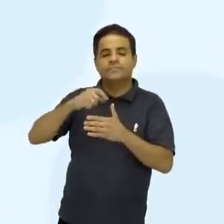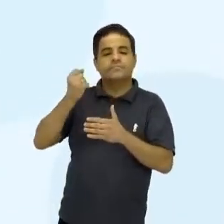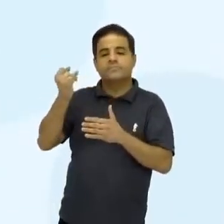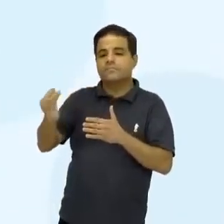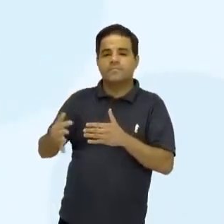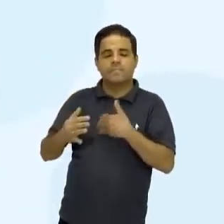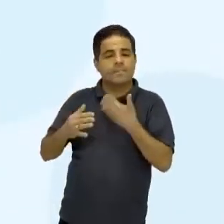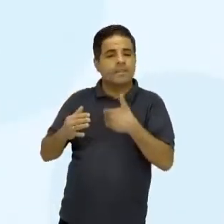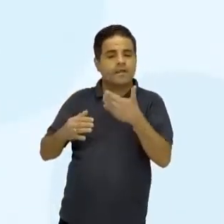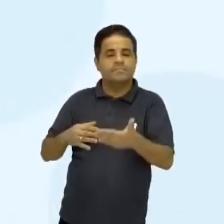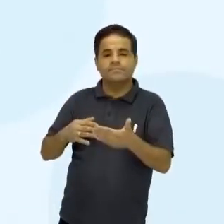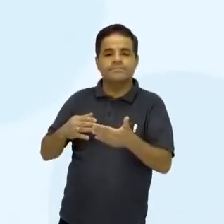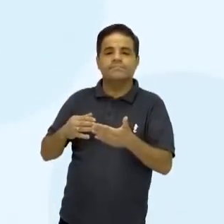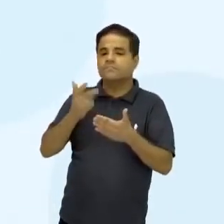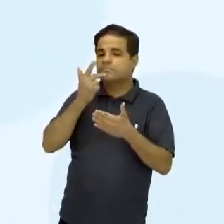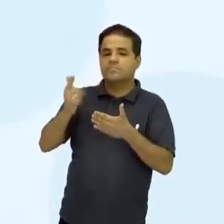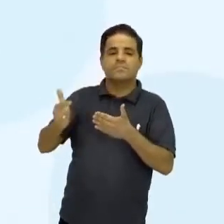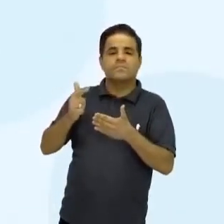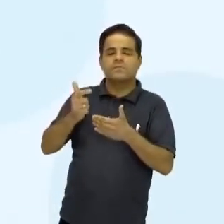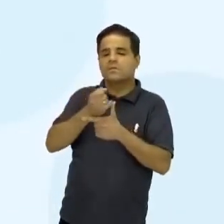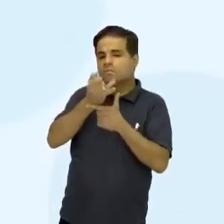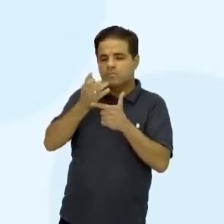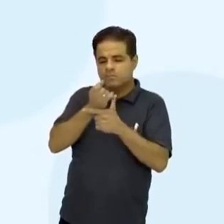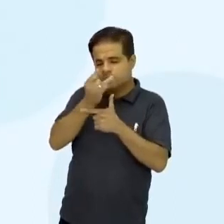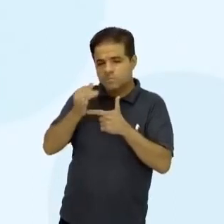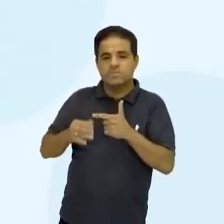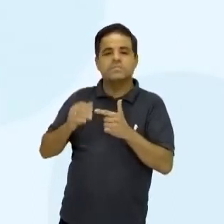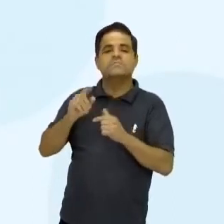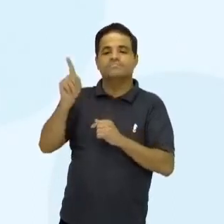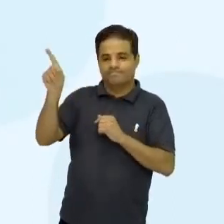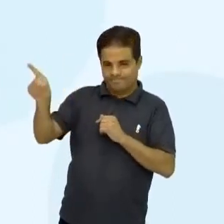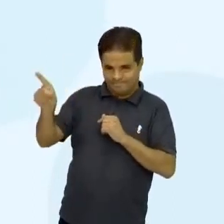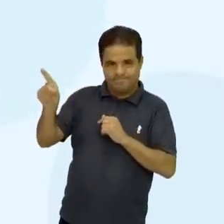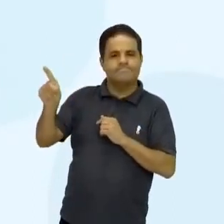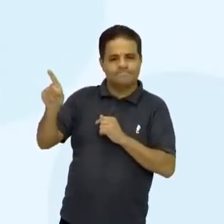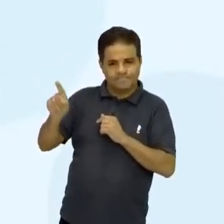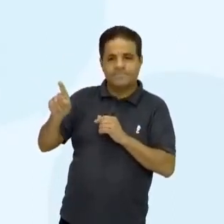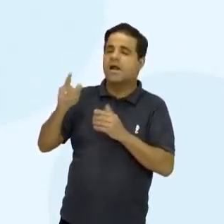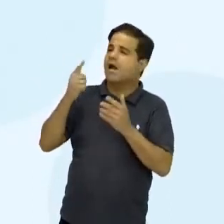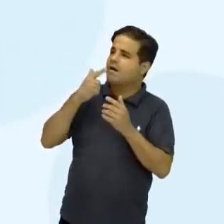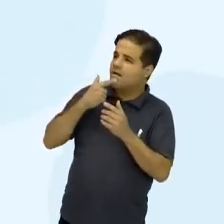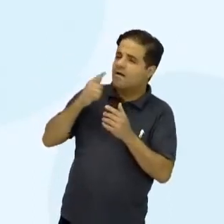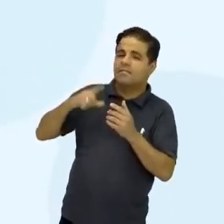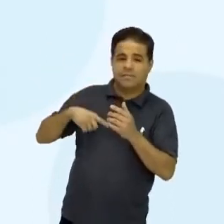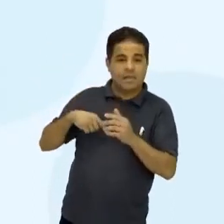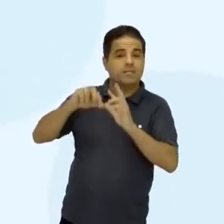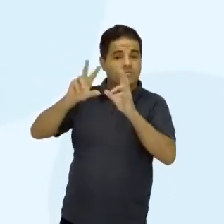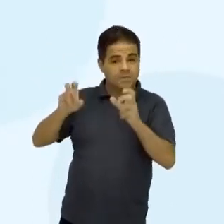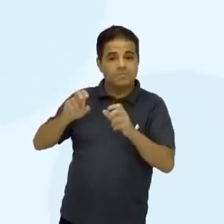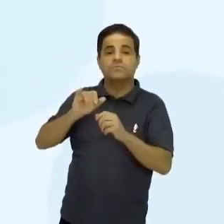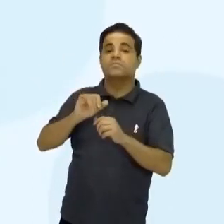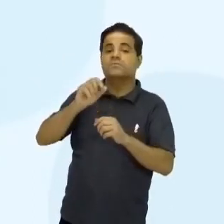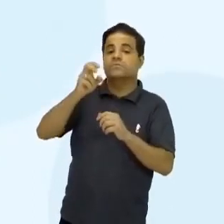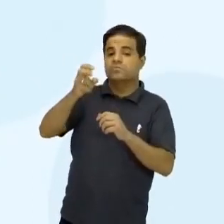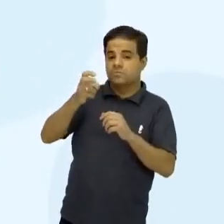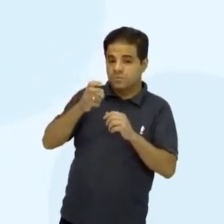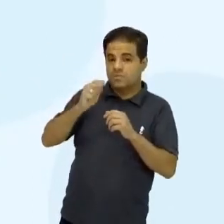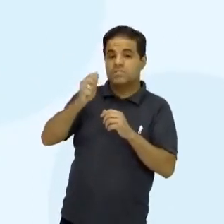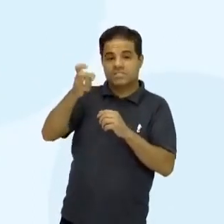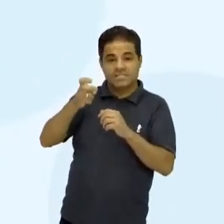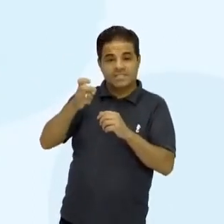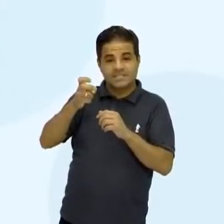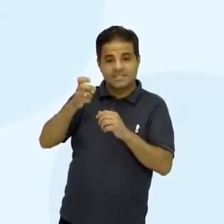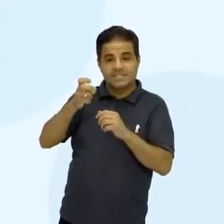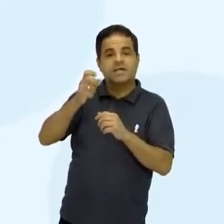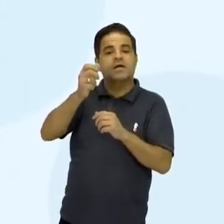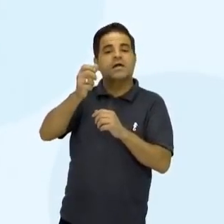é igual a x² mais bx mais c. Agora a gente tem um termo com x², um termo com